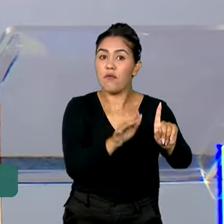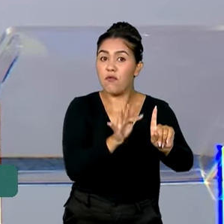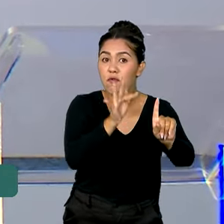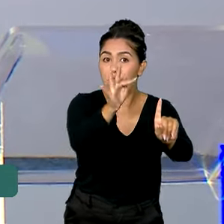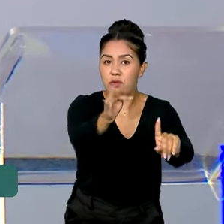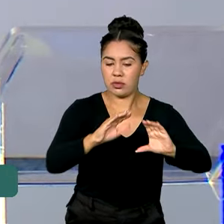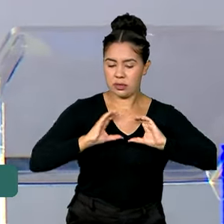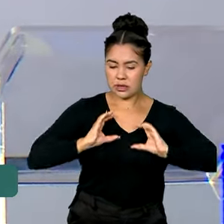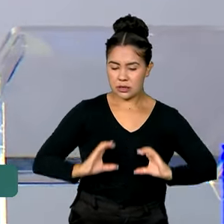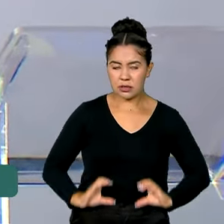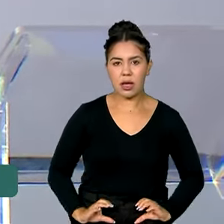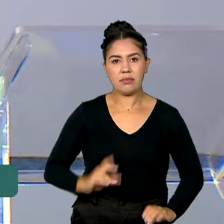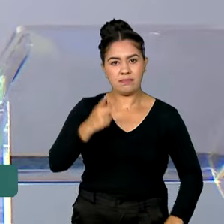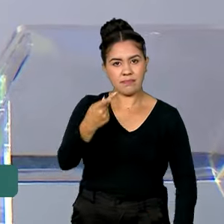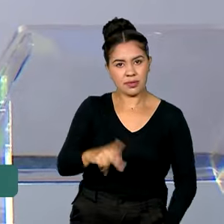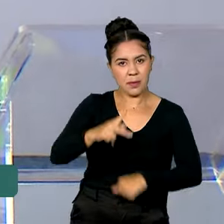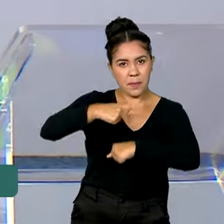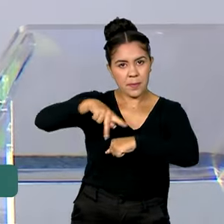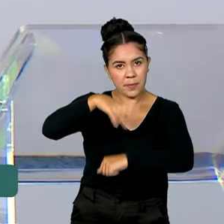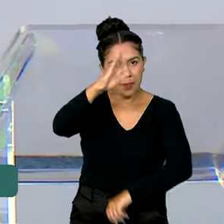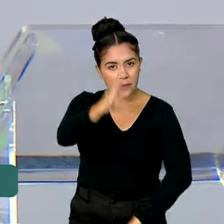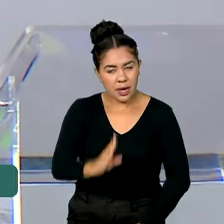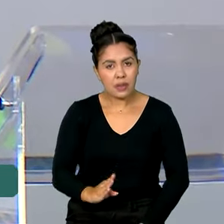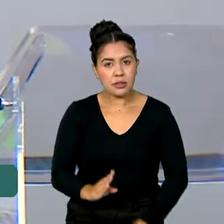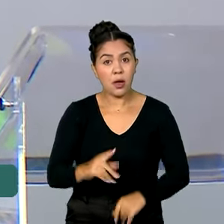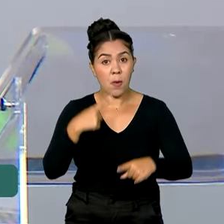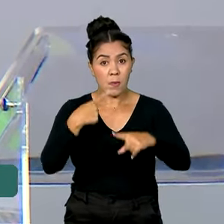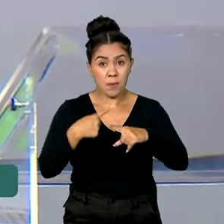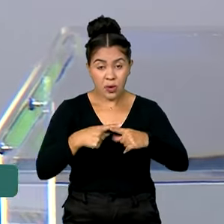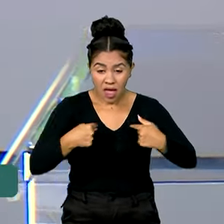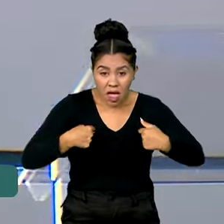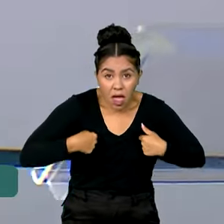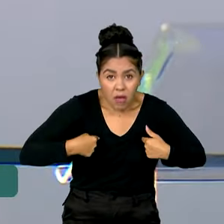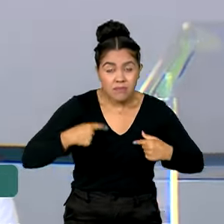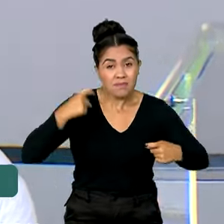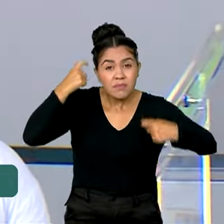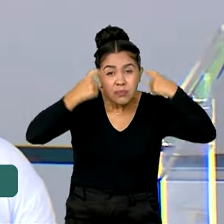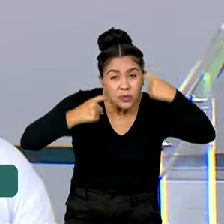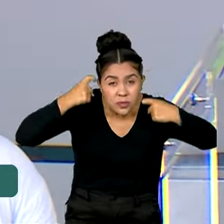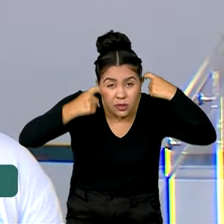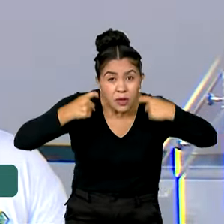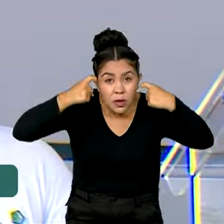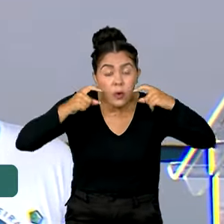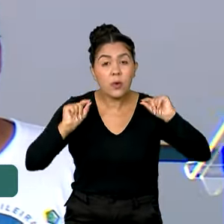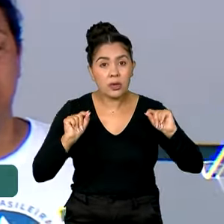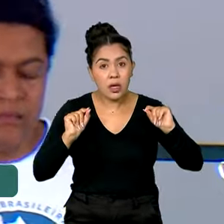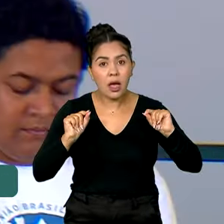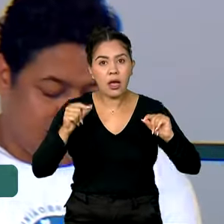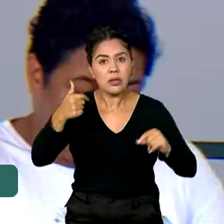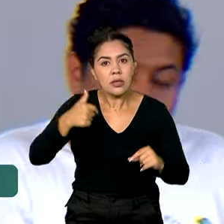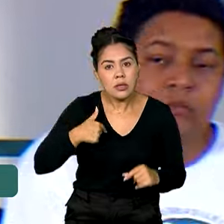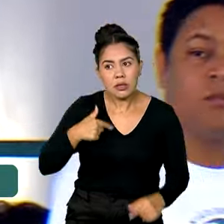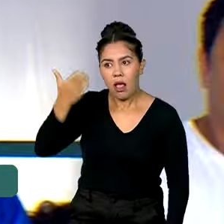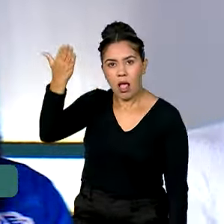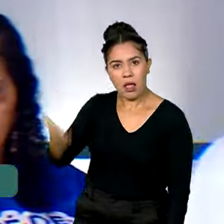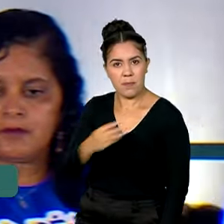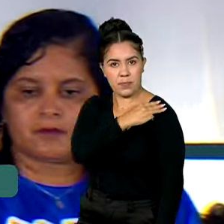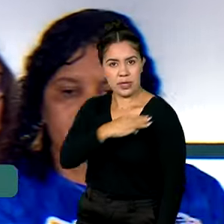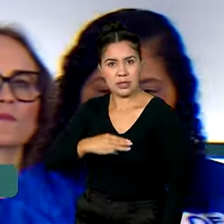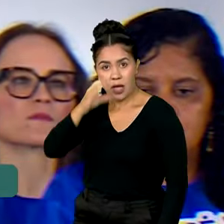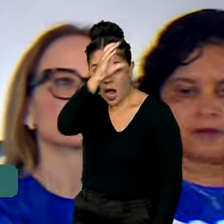e cidadãs nesse país. Porque a minha preocupação, quando o Camilo me comunicou